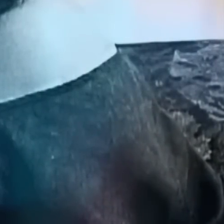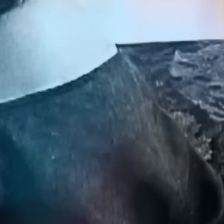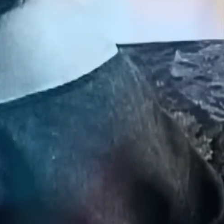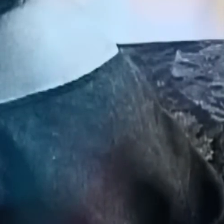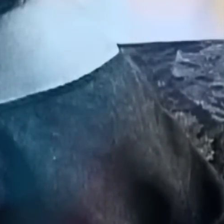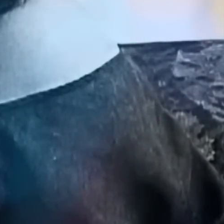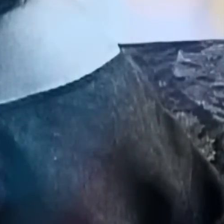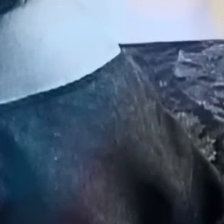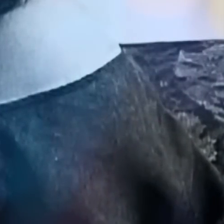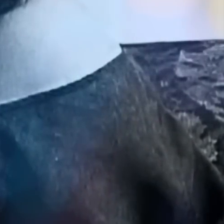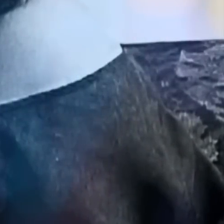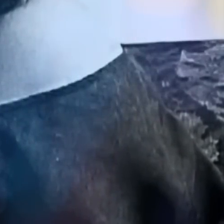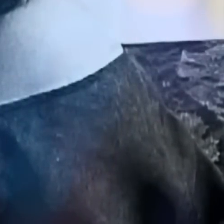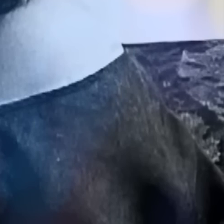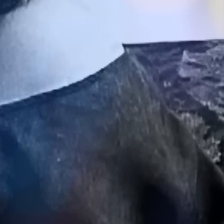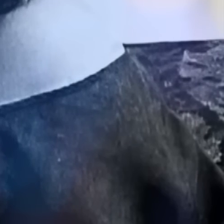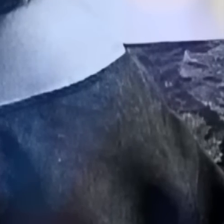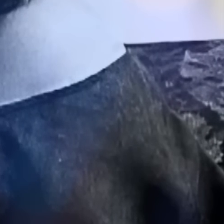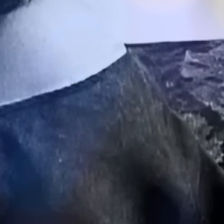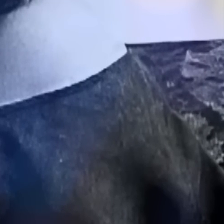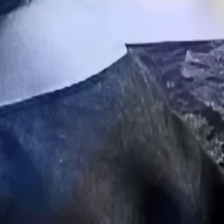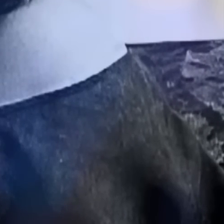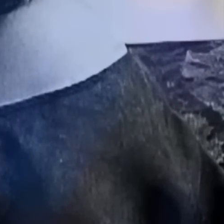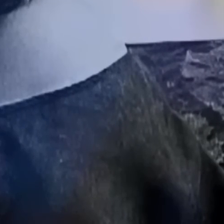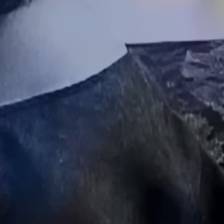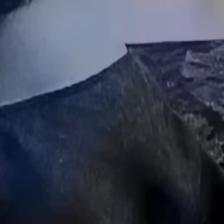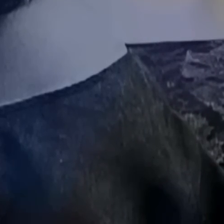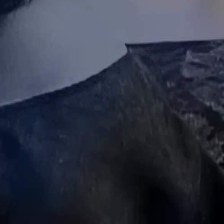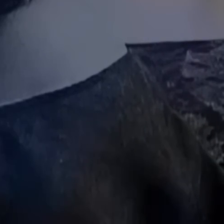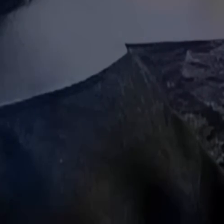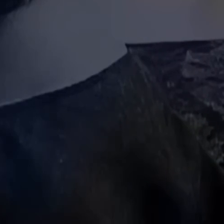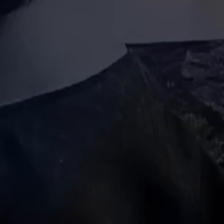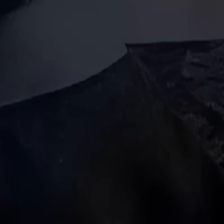Ai, Joe! Há quanto tempo, hein?